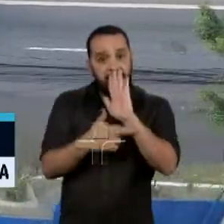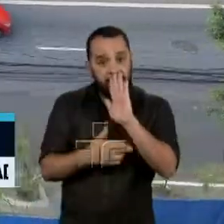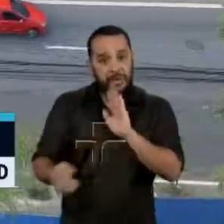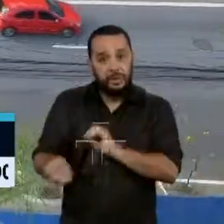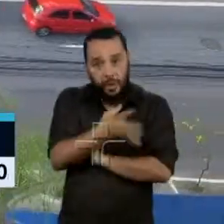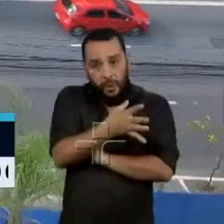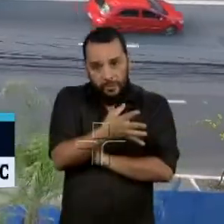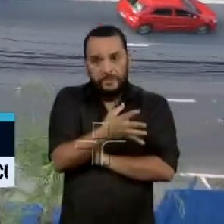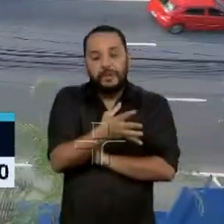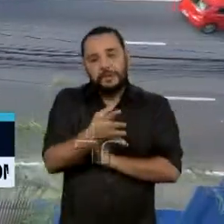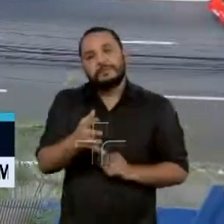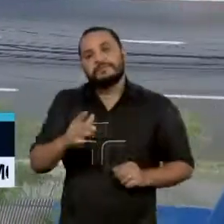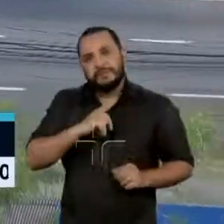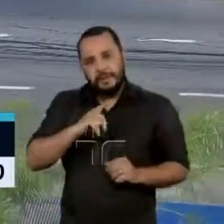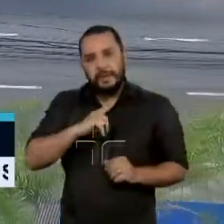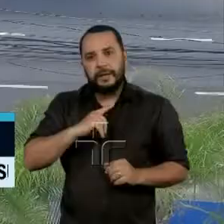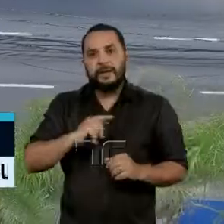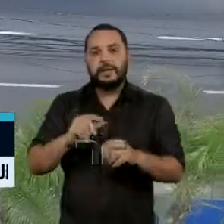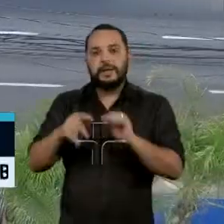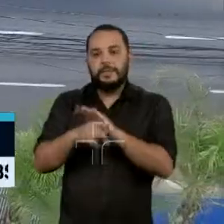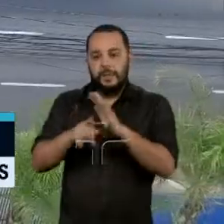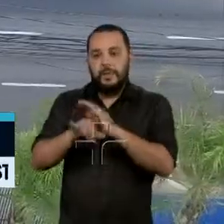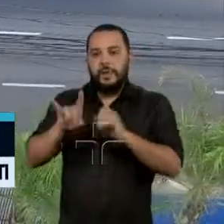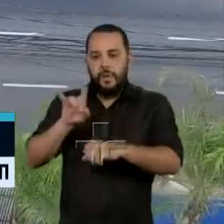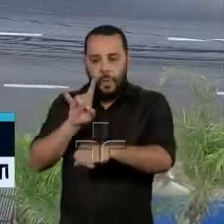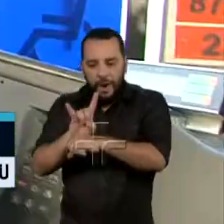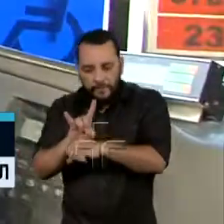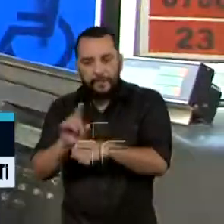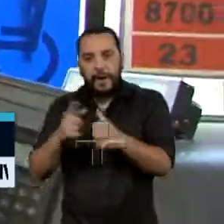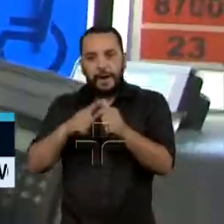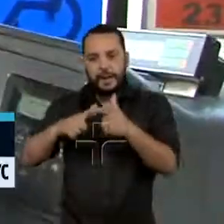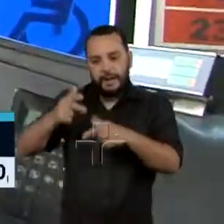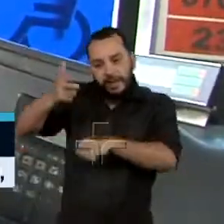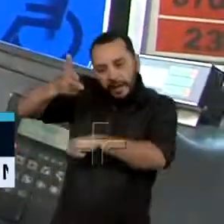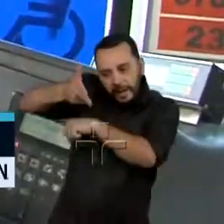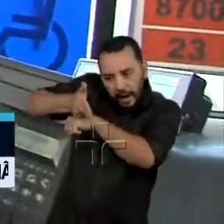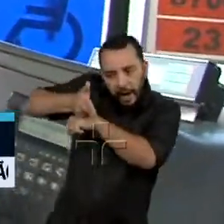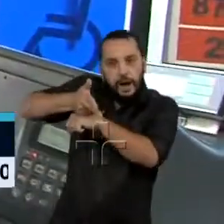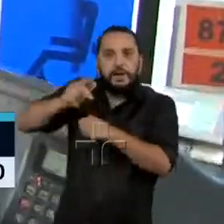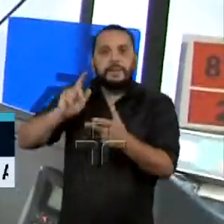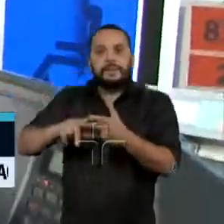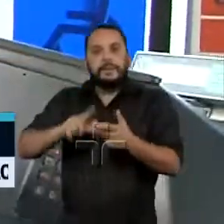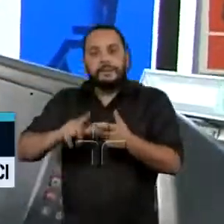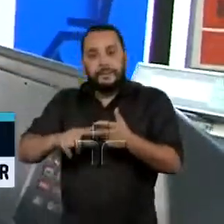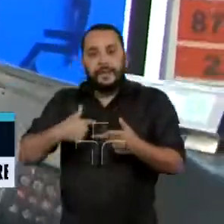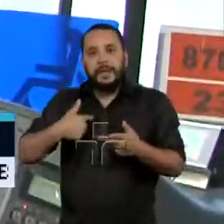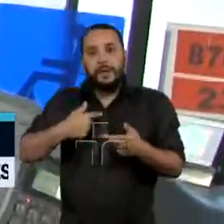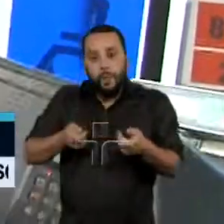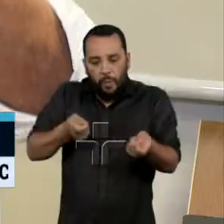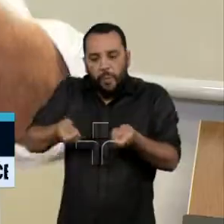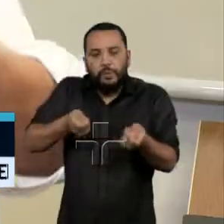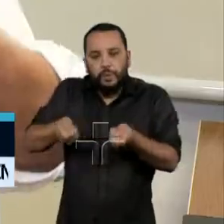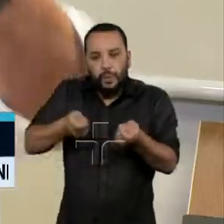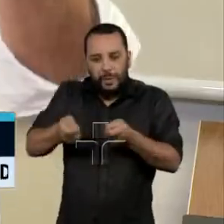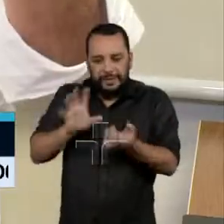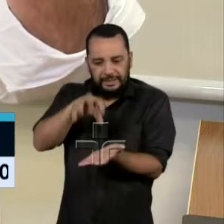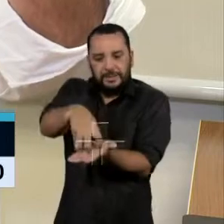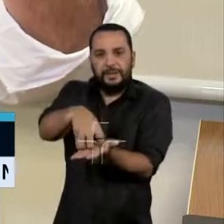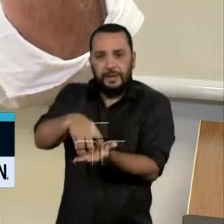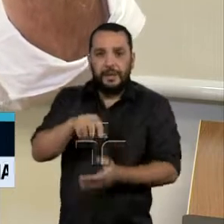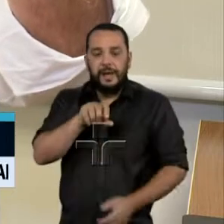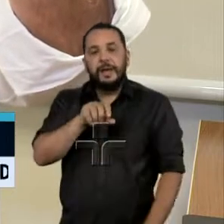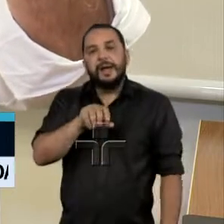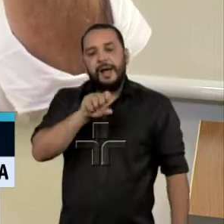como a exigência de sistema Wi-Fi, câmeras de monitoramento e a criação de uma central de controle operacional. A SPTran já